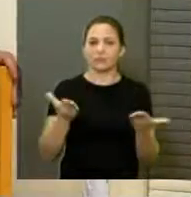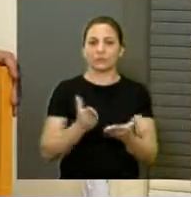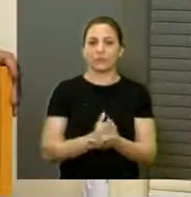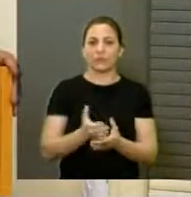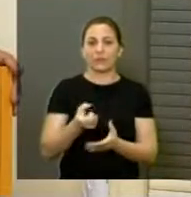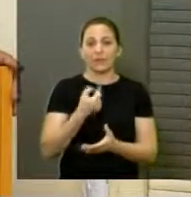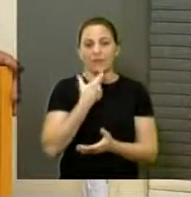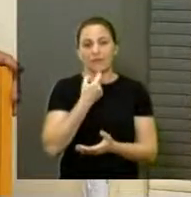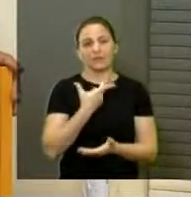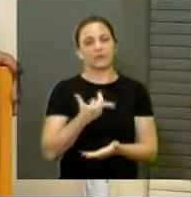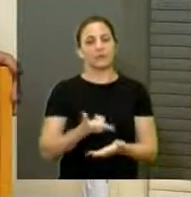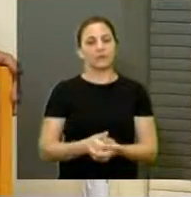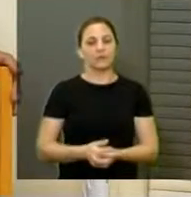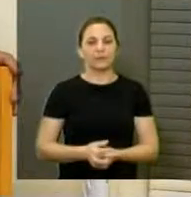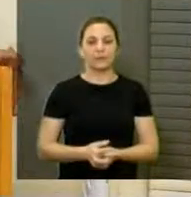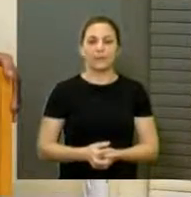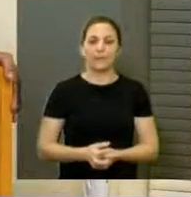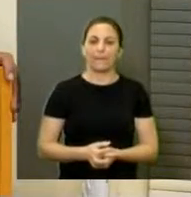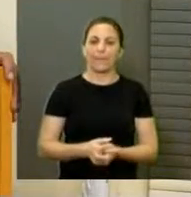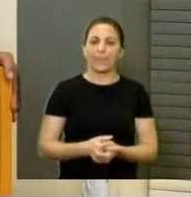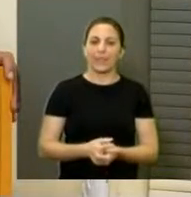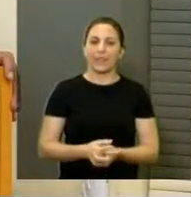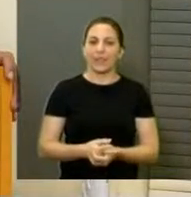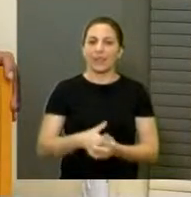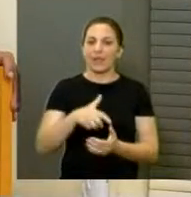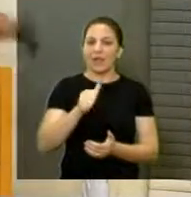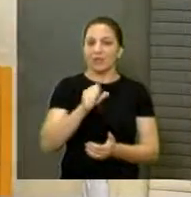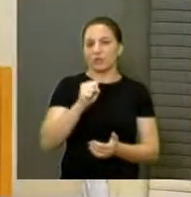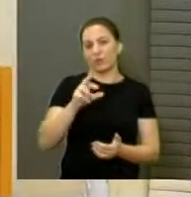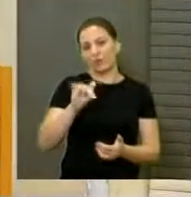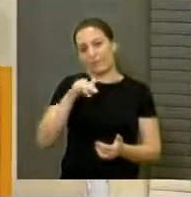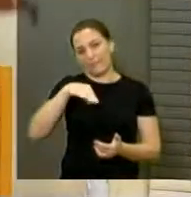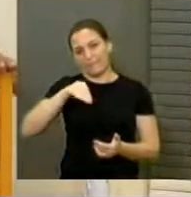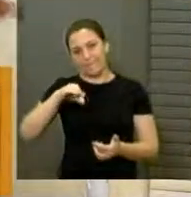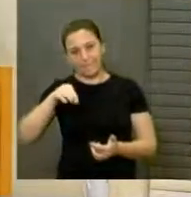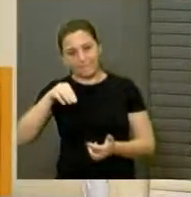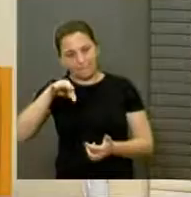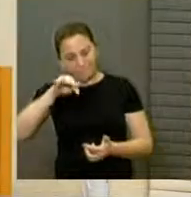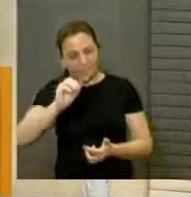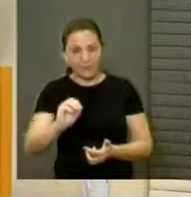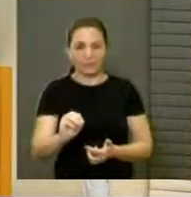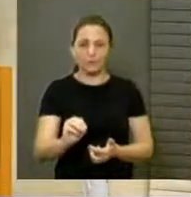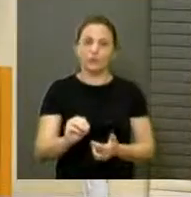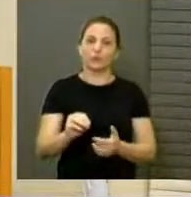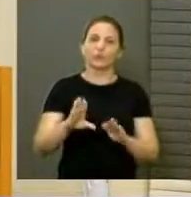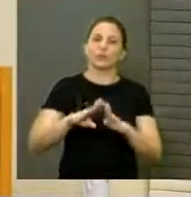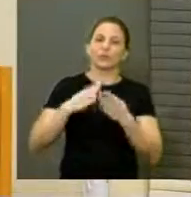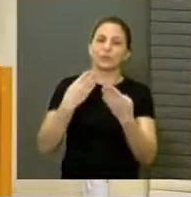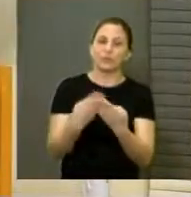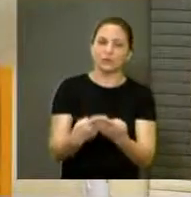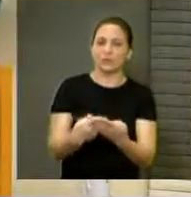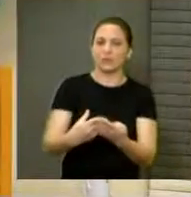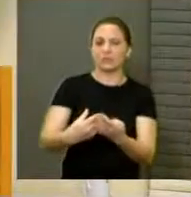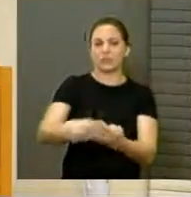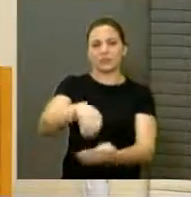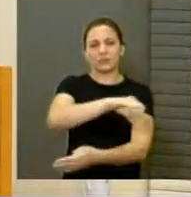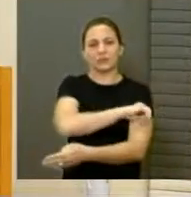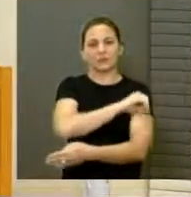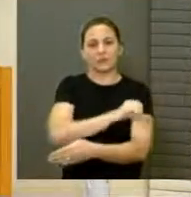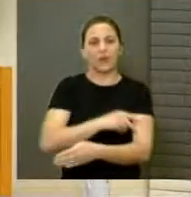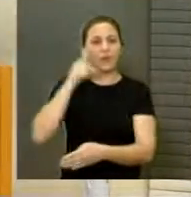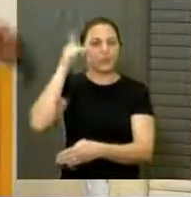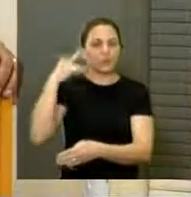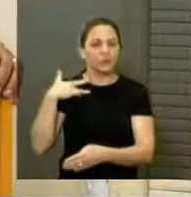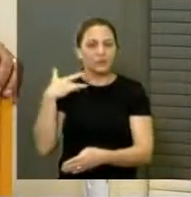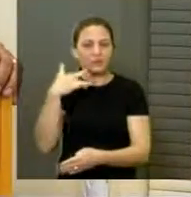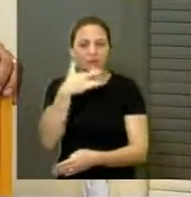rapaz. O desassoreamento da represa, ninguém fala. Das creches, dos postos de saúde,